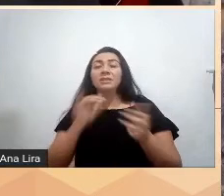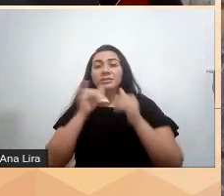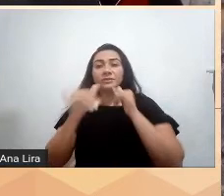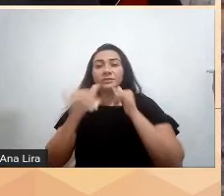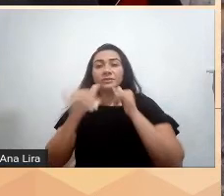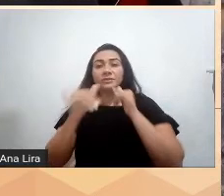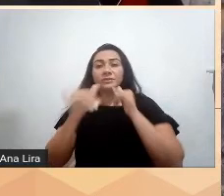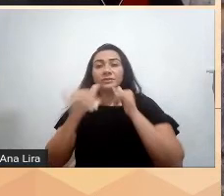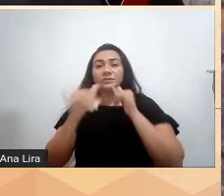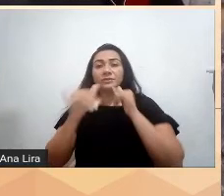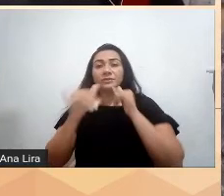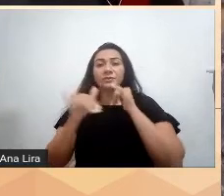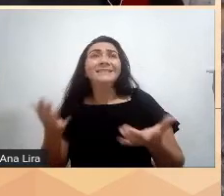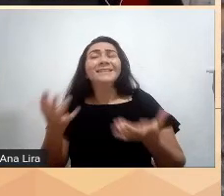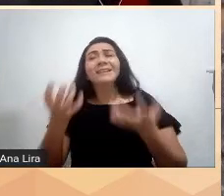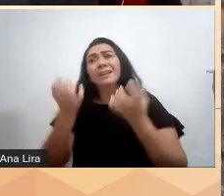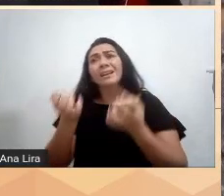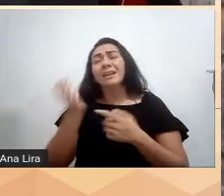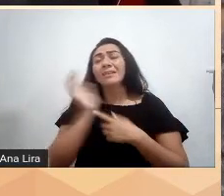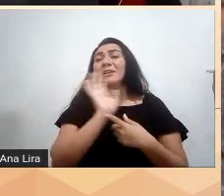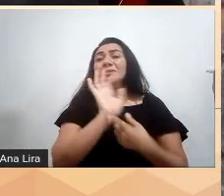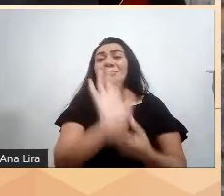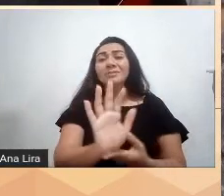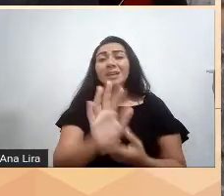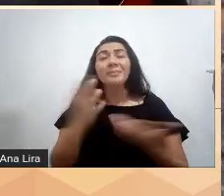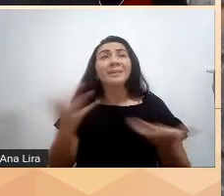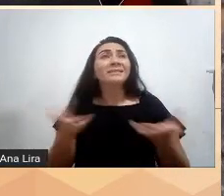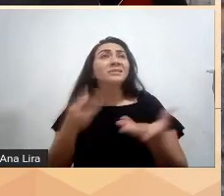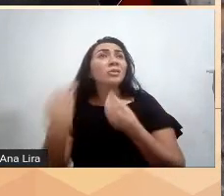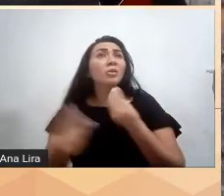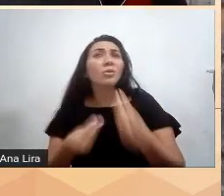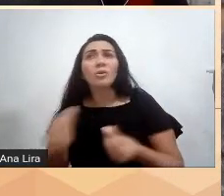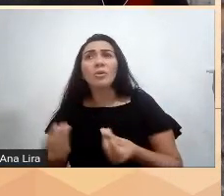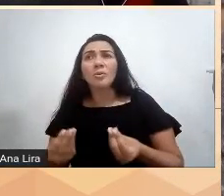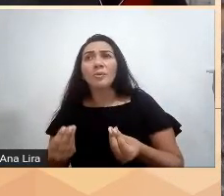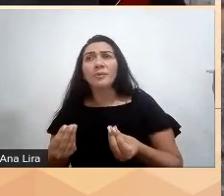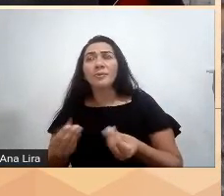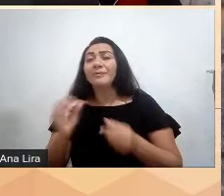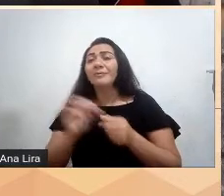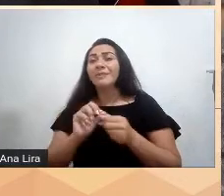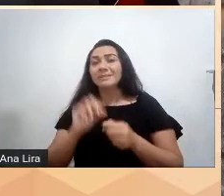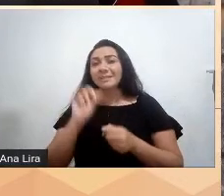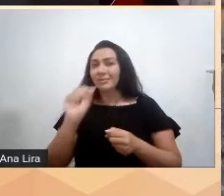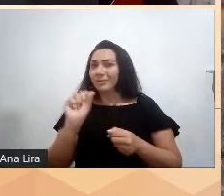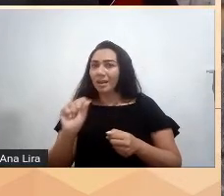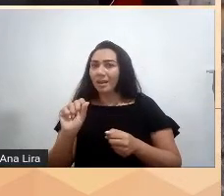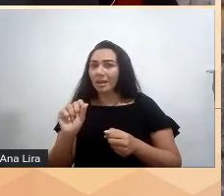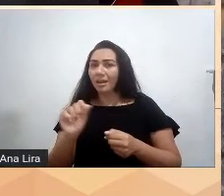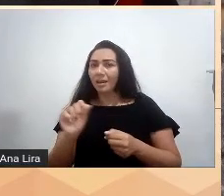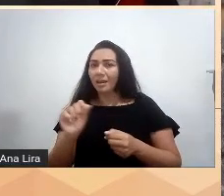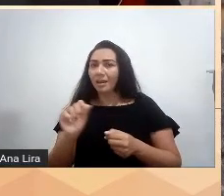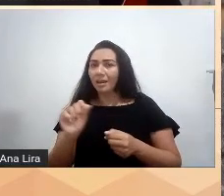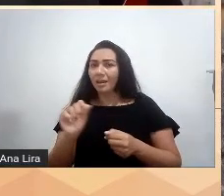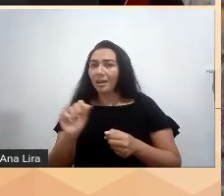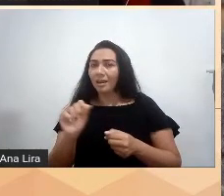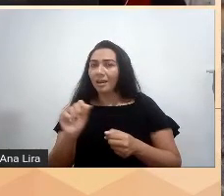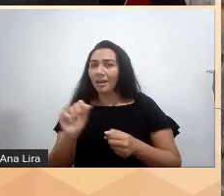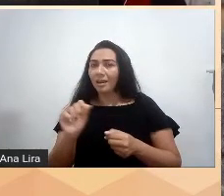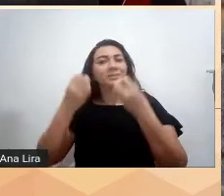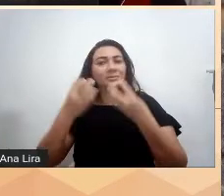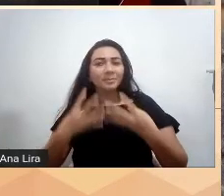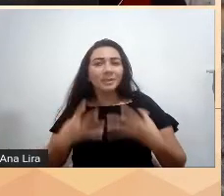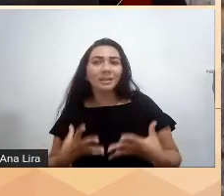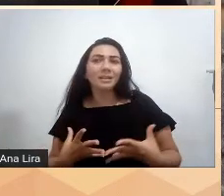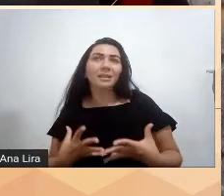como fazer, o que fazer, qual é o processo para se iniciar, né? Ainda mais utilizando o mecanismo de lei de incentivo à